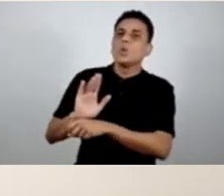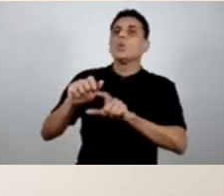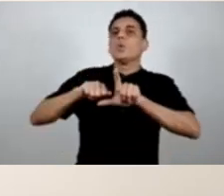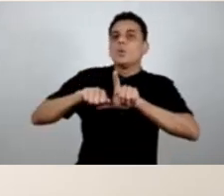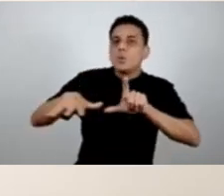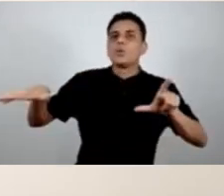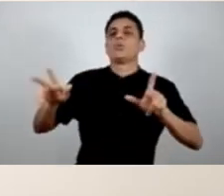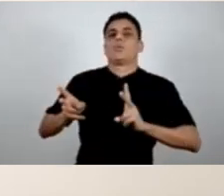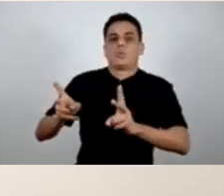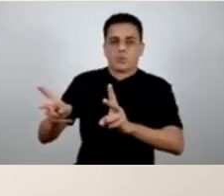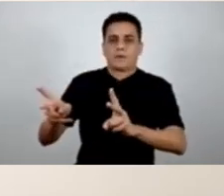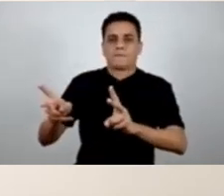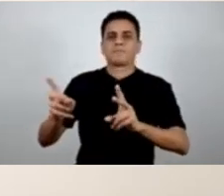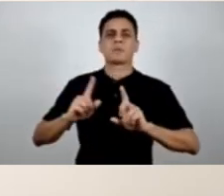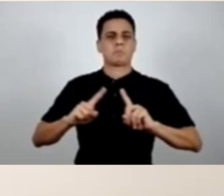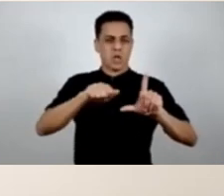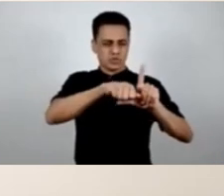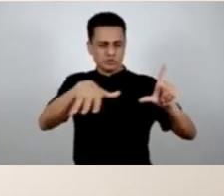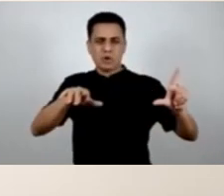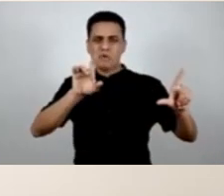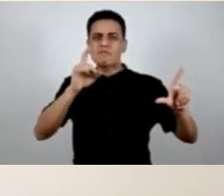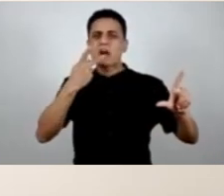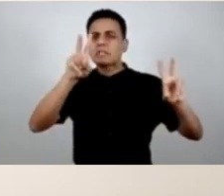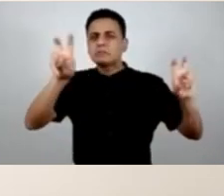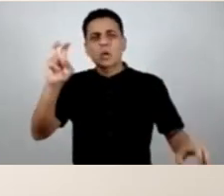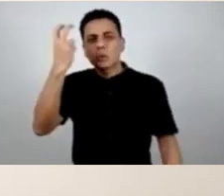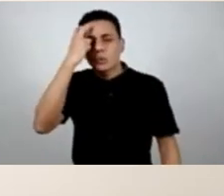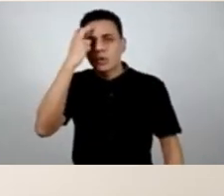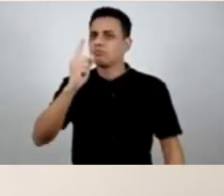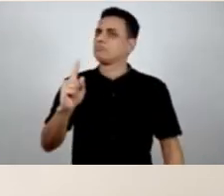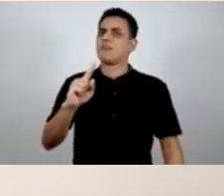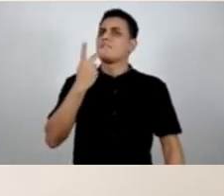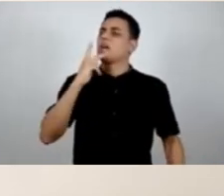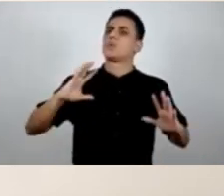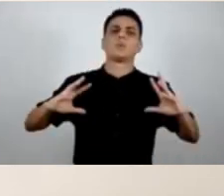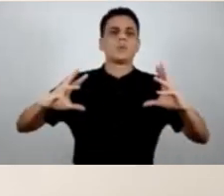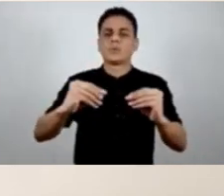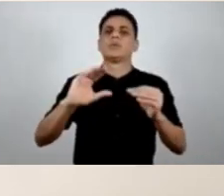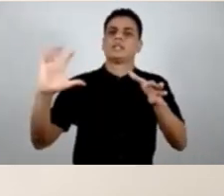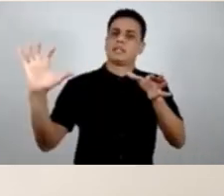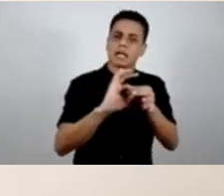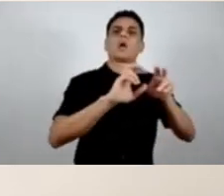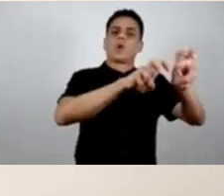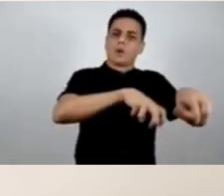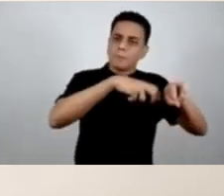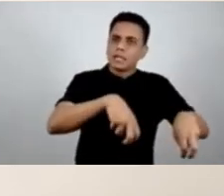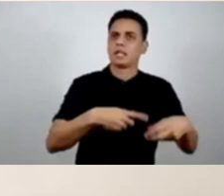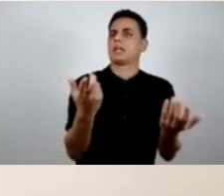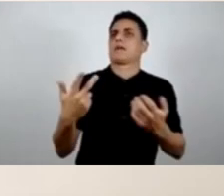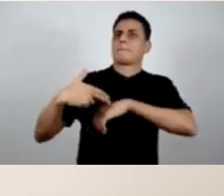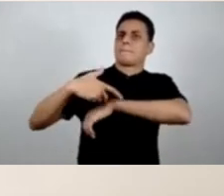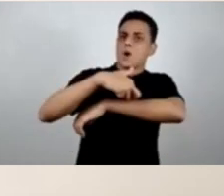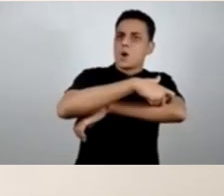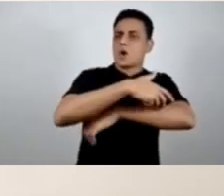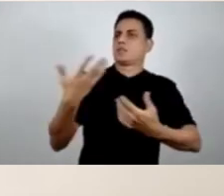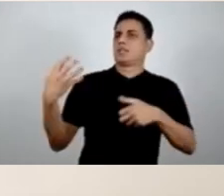cultura, né? A gente está falando de tudo, a gente está falando de agronomia, a gente está falando de turismo, a gente está falando de moda, a gente